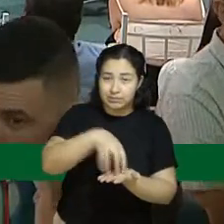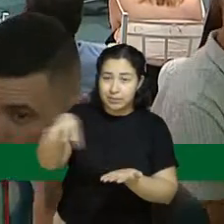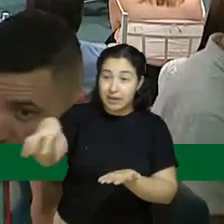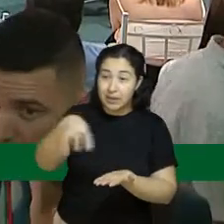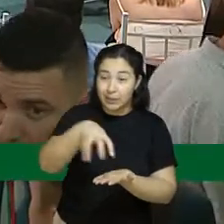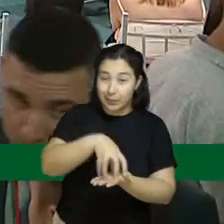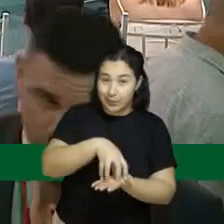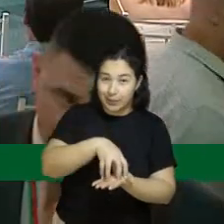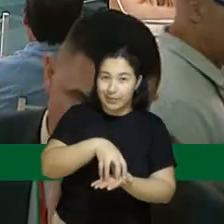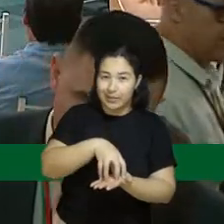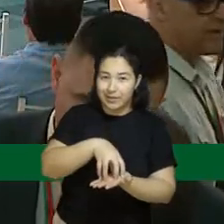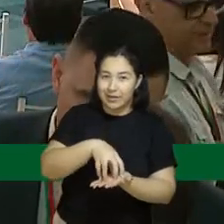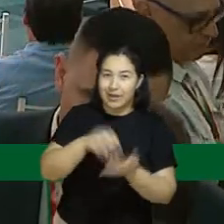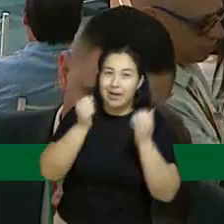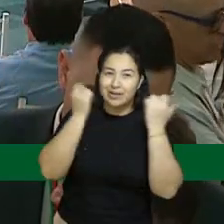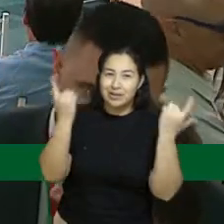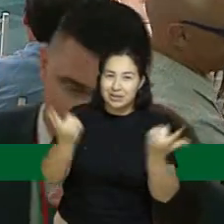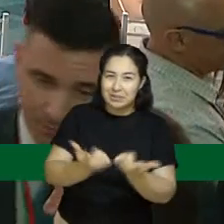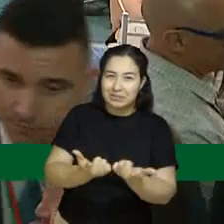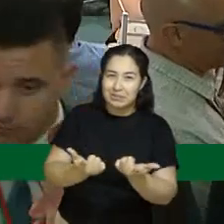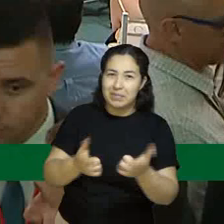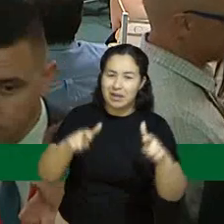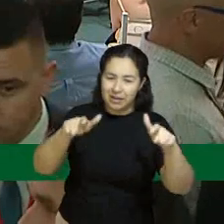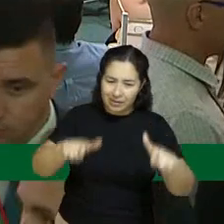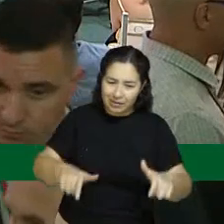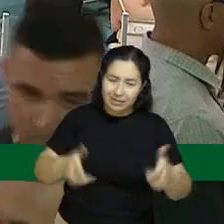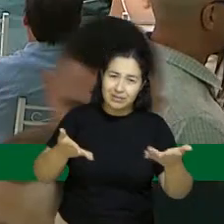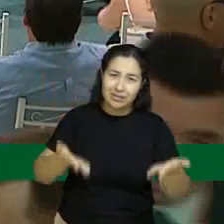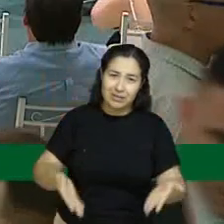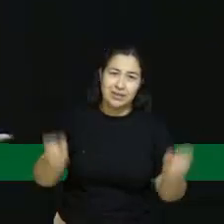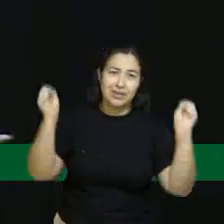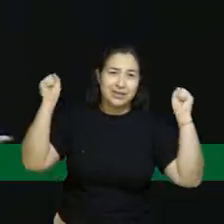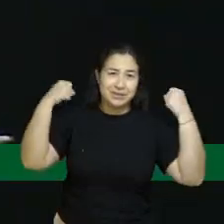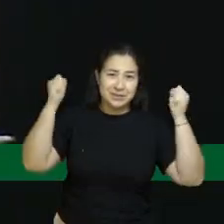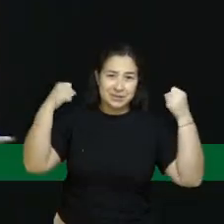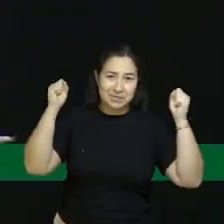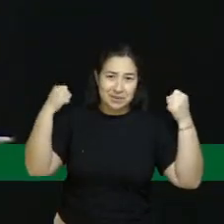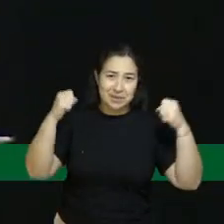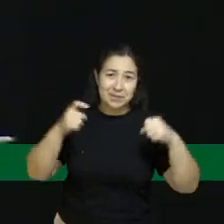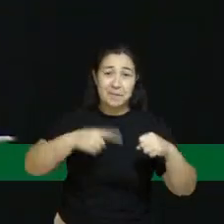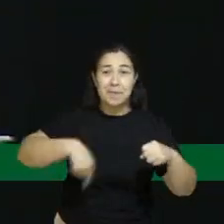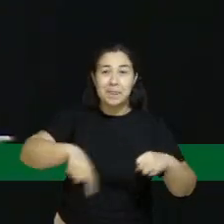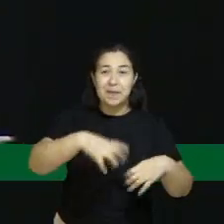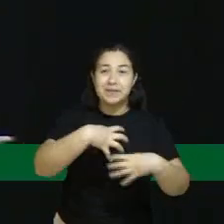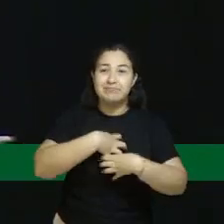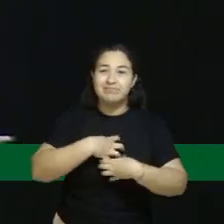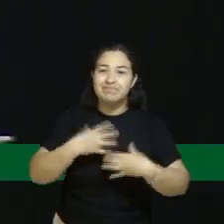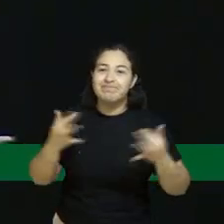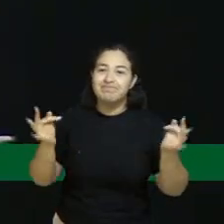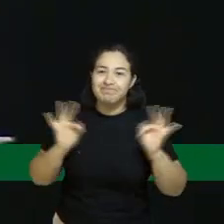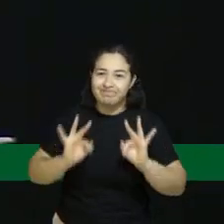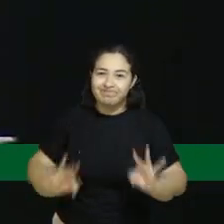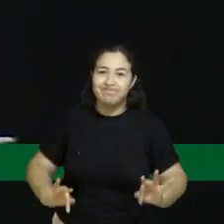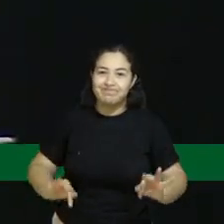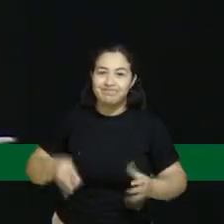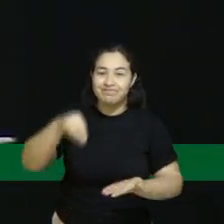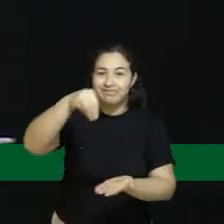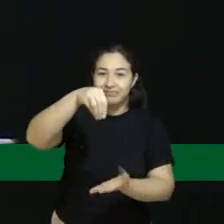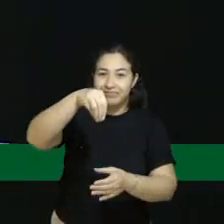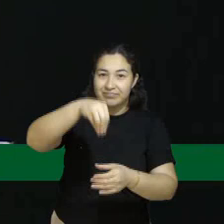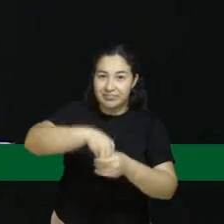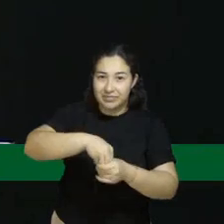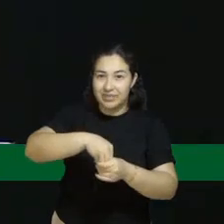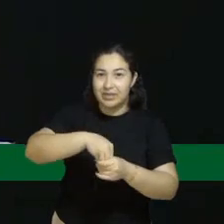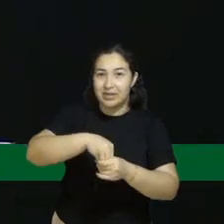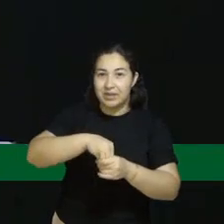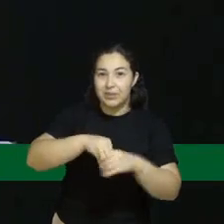Assembleia. Aqui em Chapecó, o nosso maior município que está dentro da nossa IGR Grande